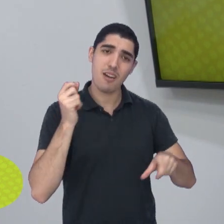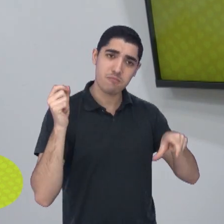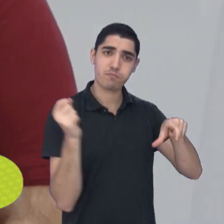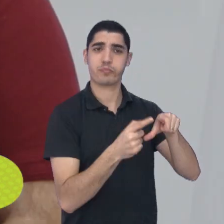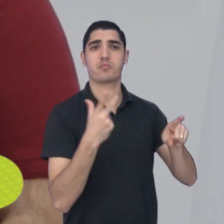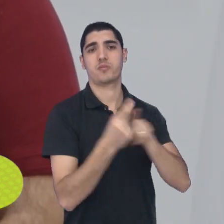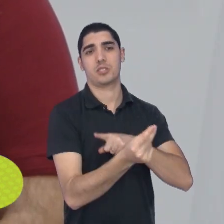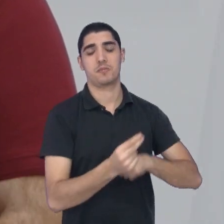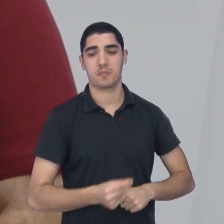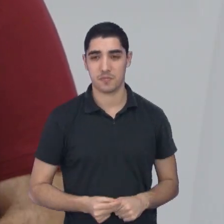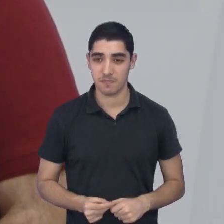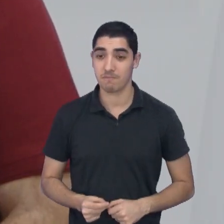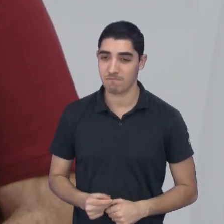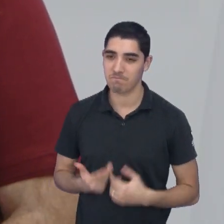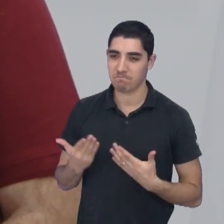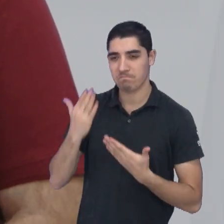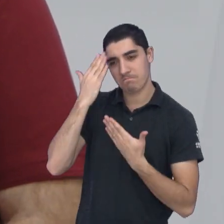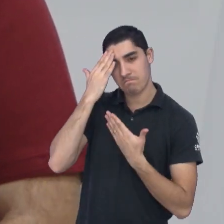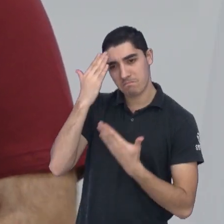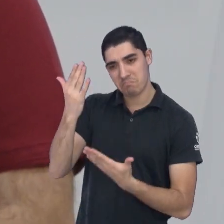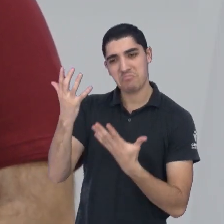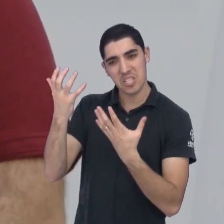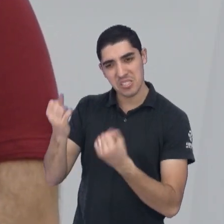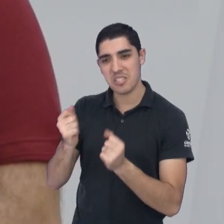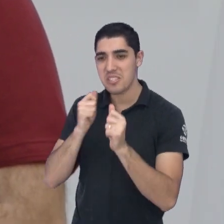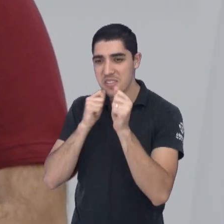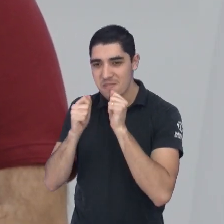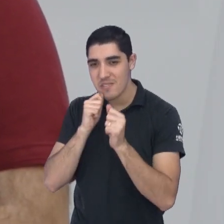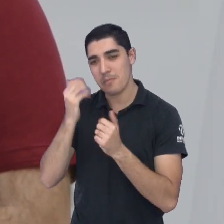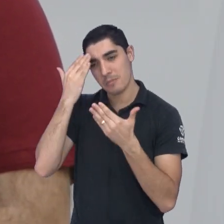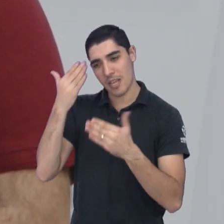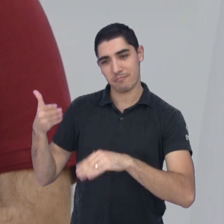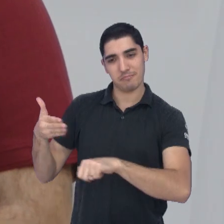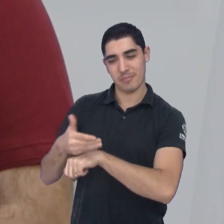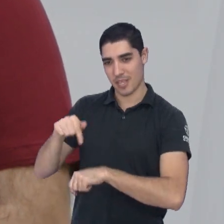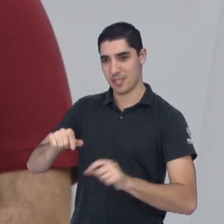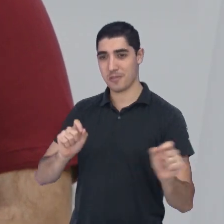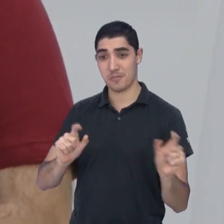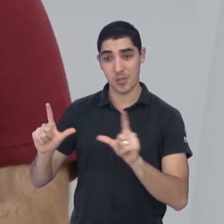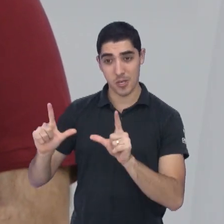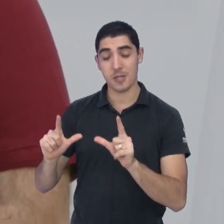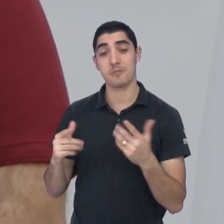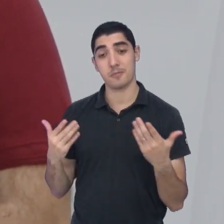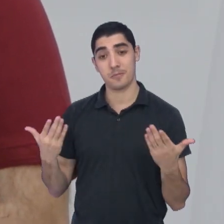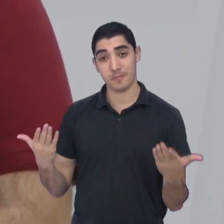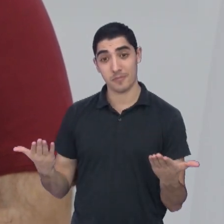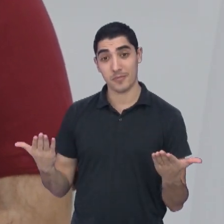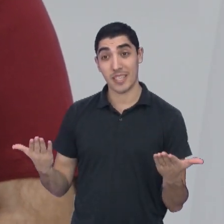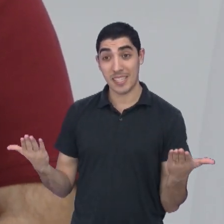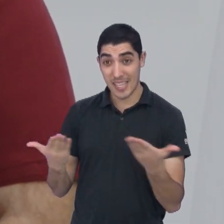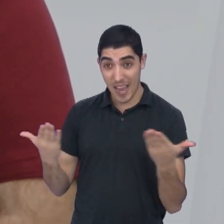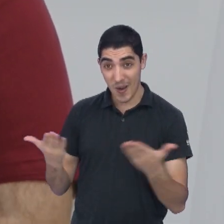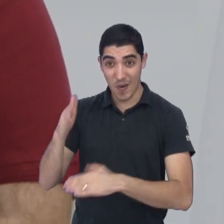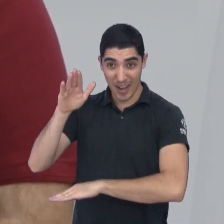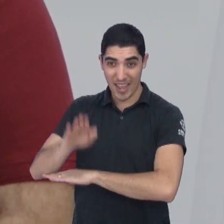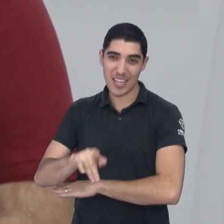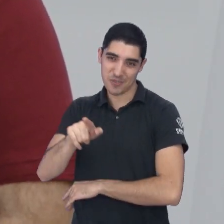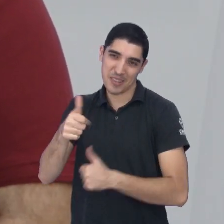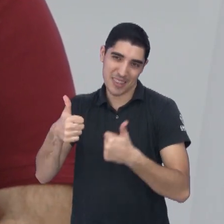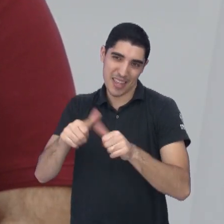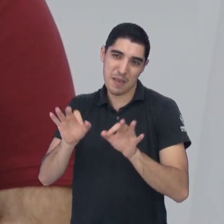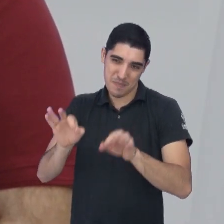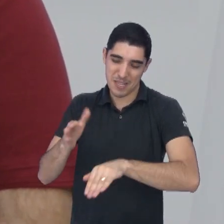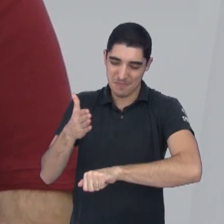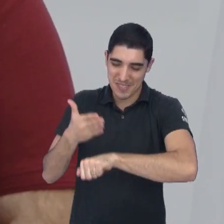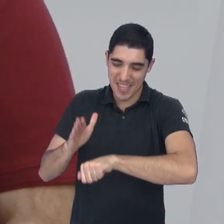melhor. Sérgio, quero te agradecer. Obrigado pela sua presença aqui no Hora do Esporte. E neste momento você vai estar treinando lá com a equipe do São